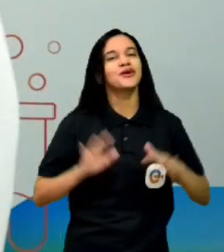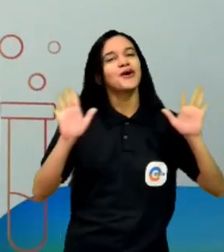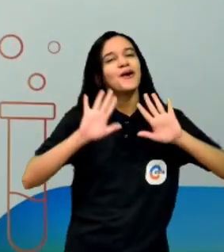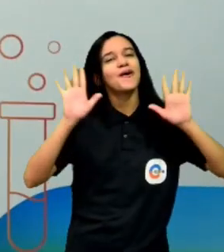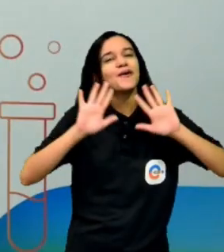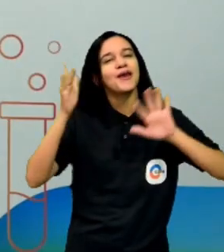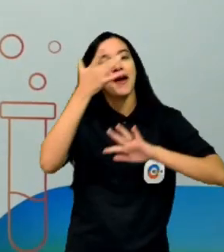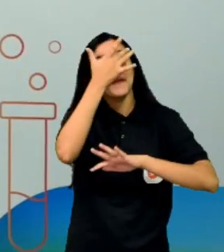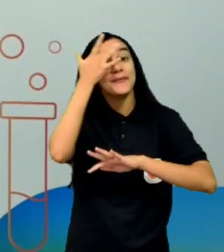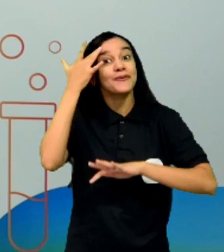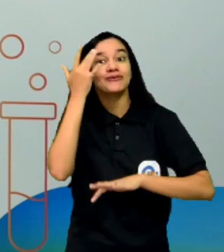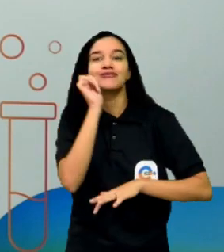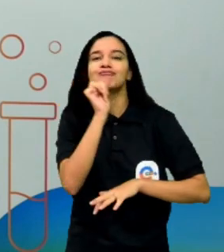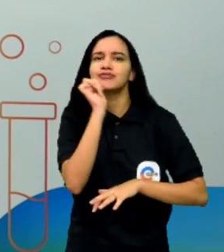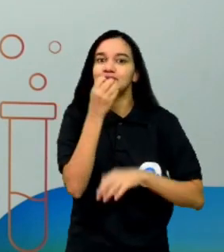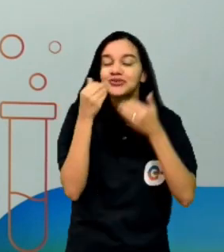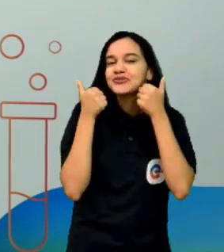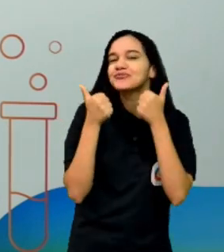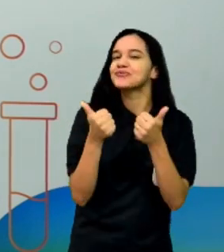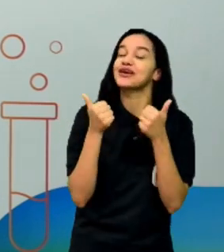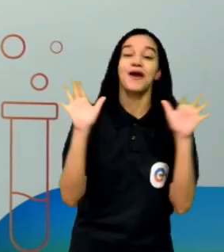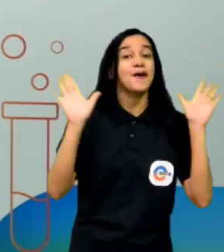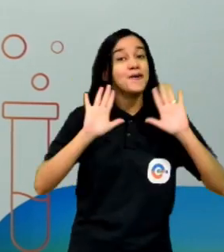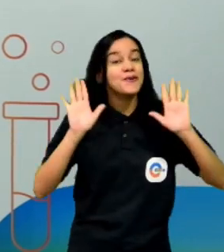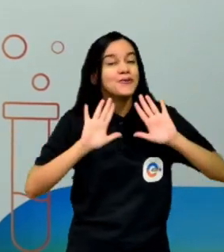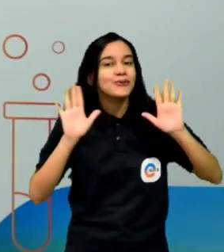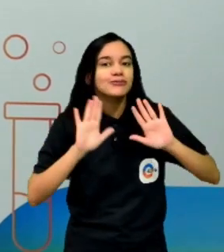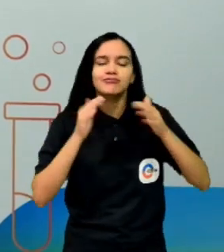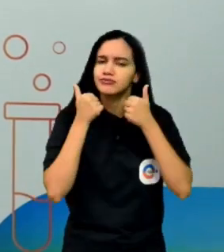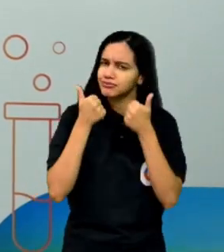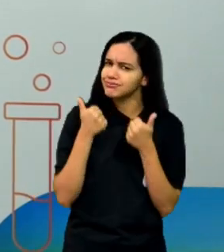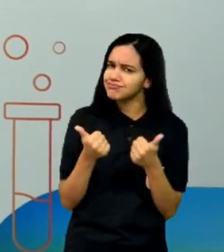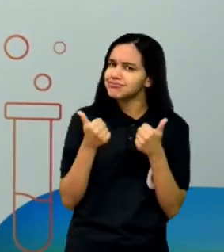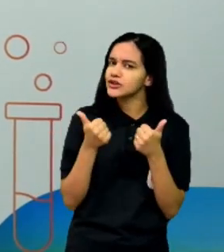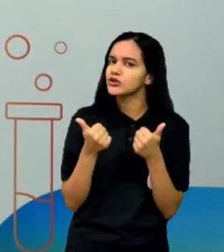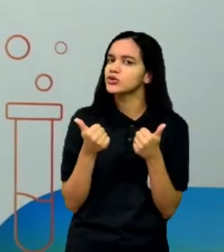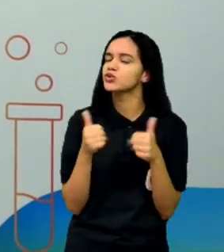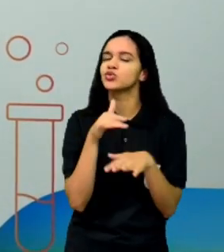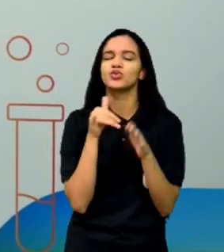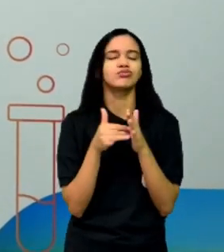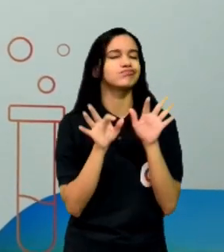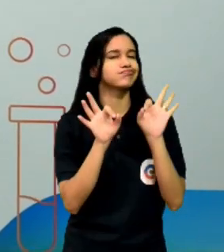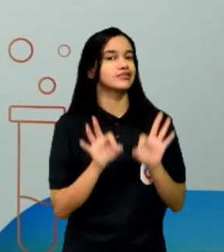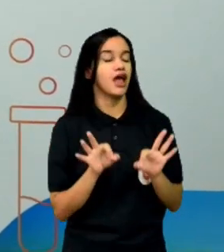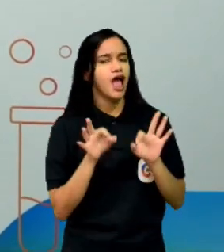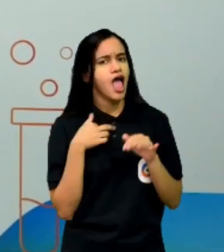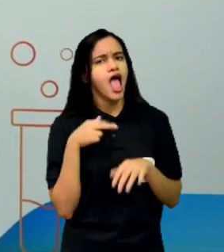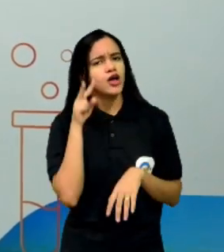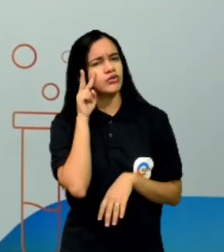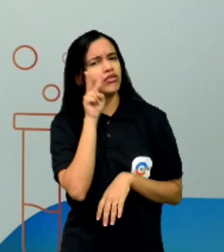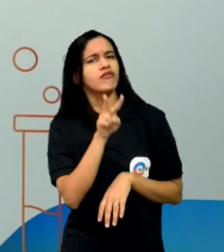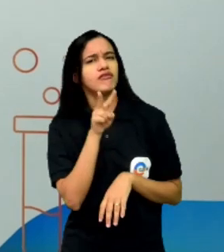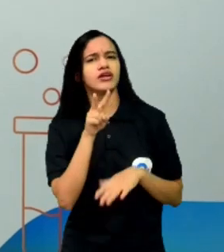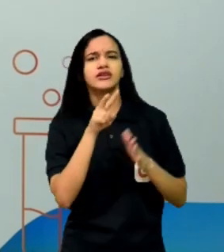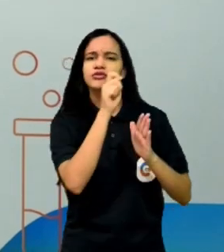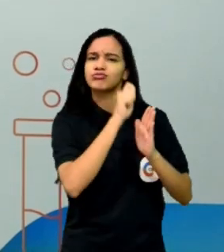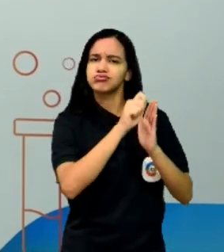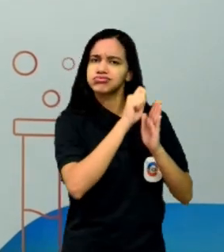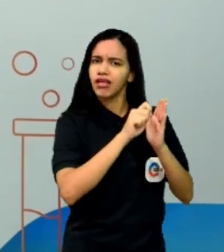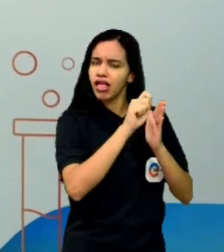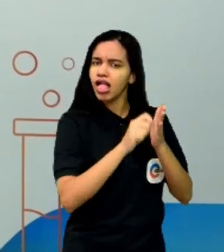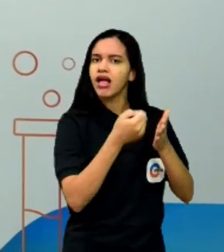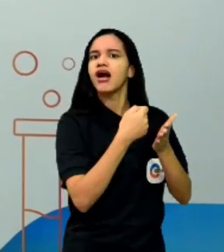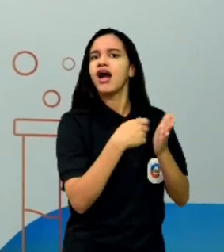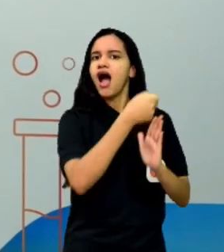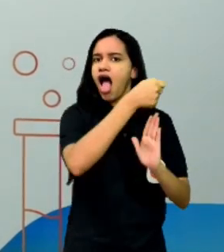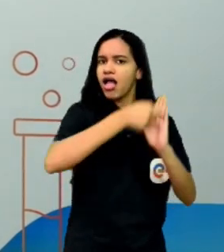Professora Mauricéia, tudo bem? Oi, Senara, tudo bem contigo? Ah, tudo certinho. Tô vendo que você ainda está corrigindo as redações do meio